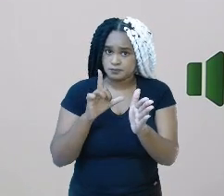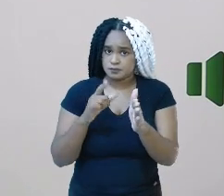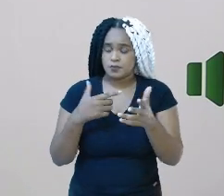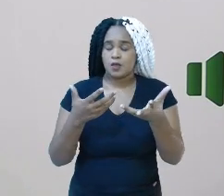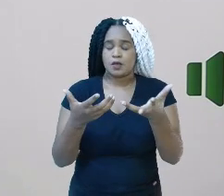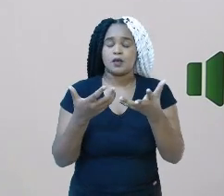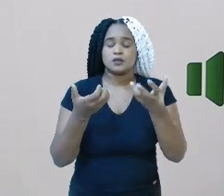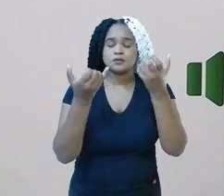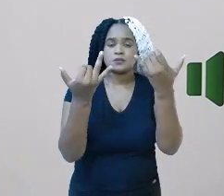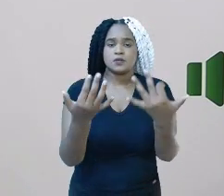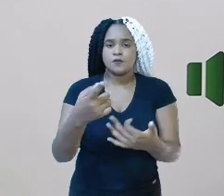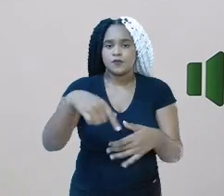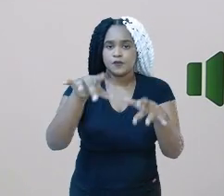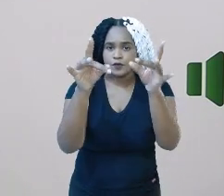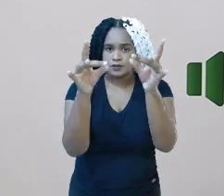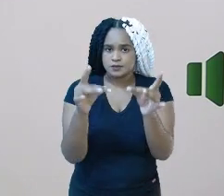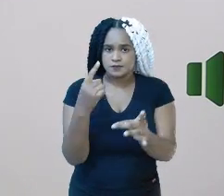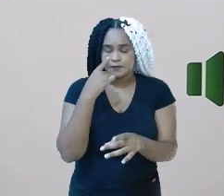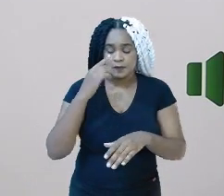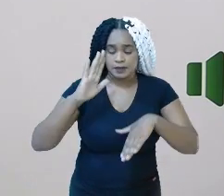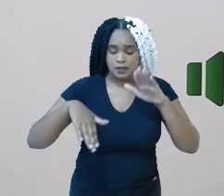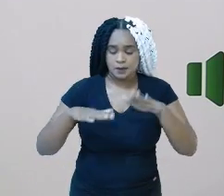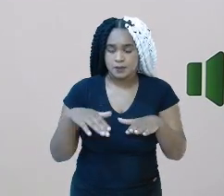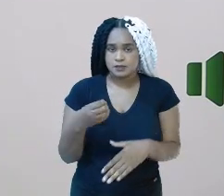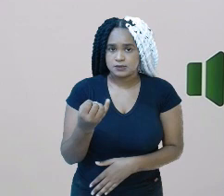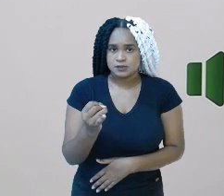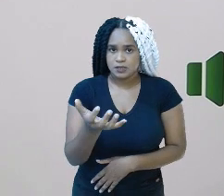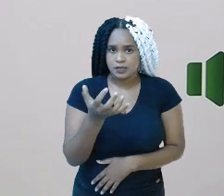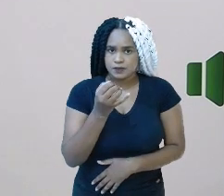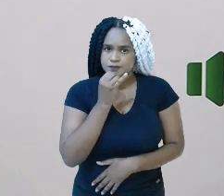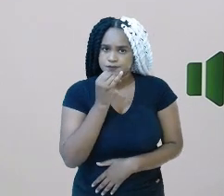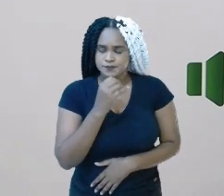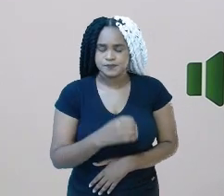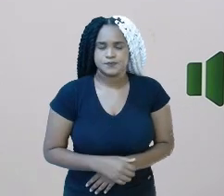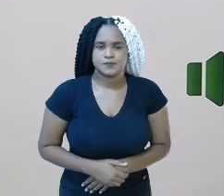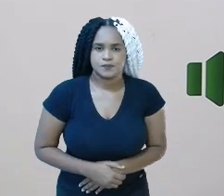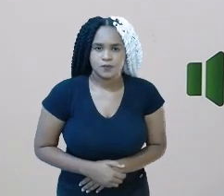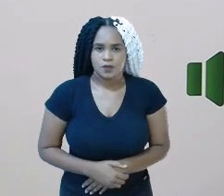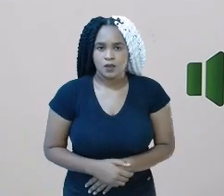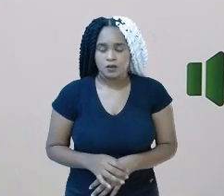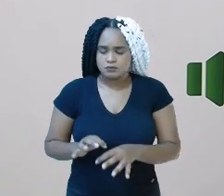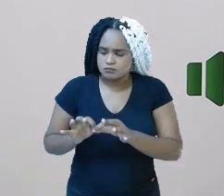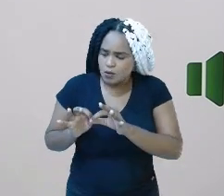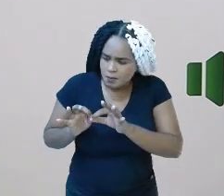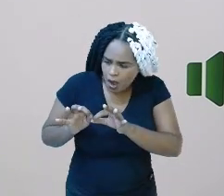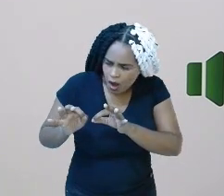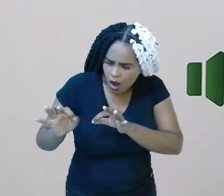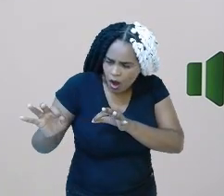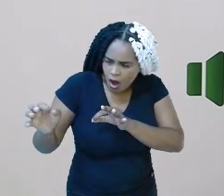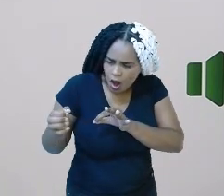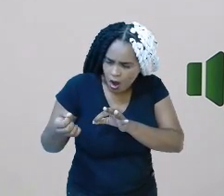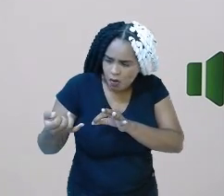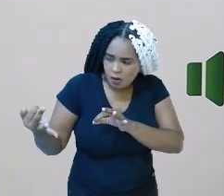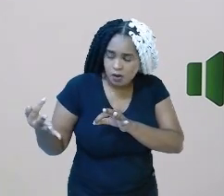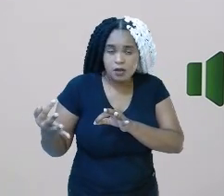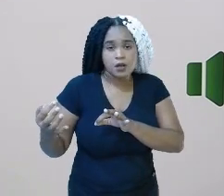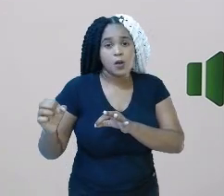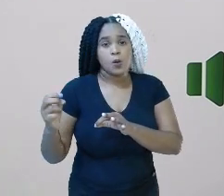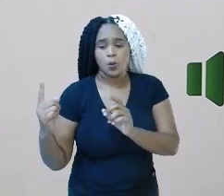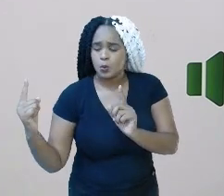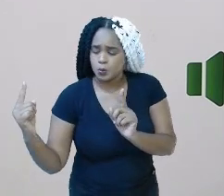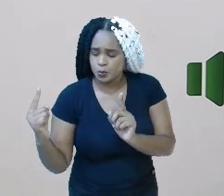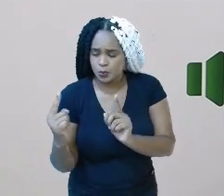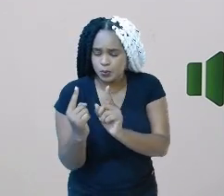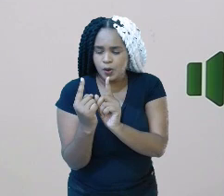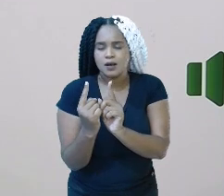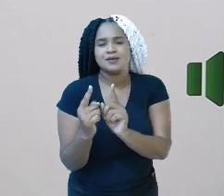quero falar um pouco sobre isso. Dependendo se eu vou querer um tamanho maior ou menor, eu também vou mudar